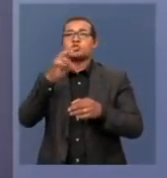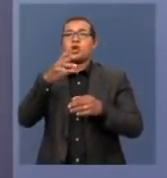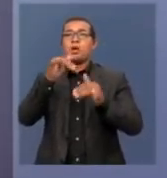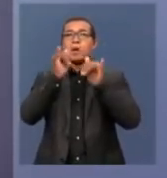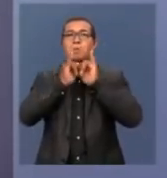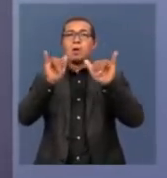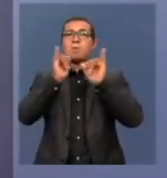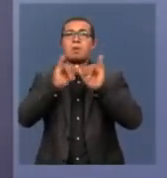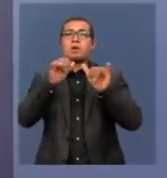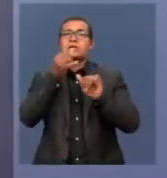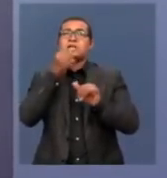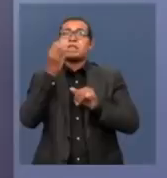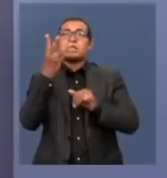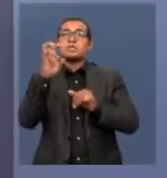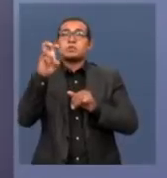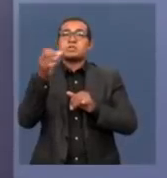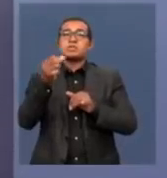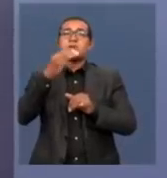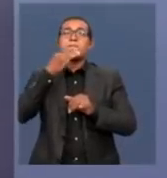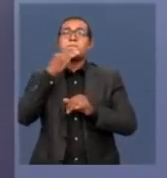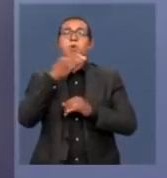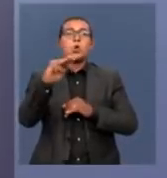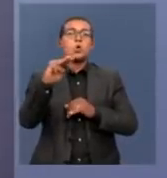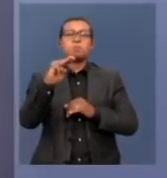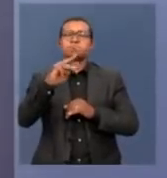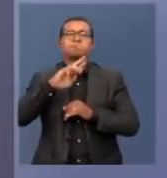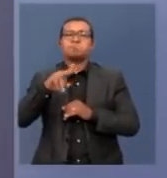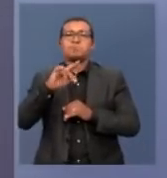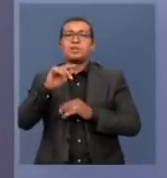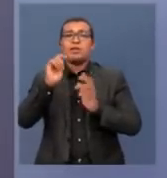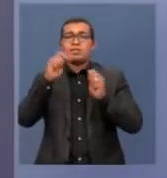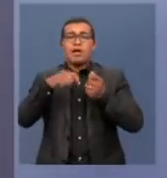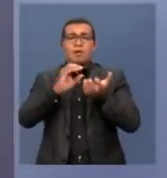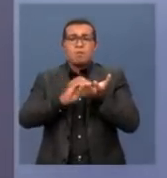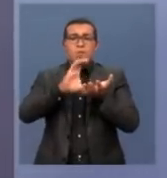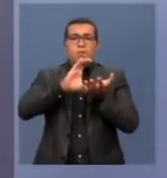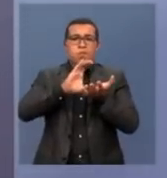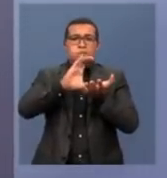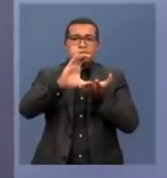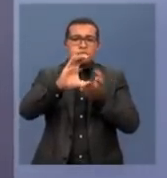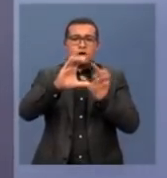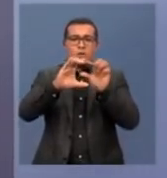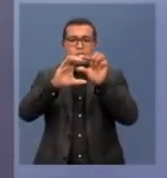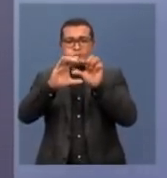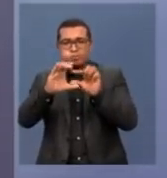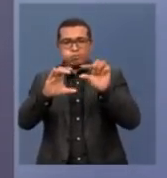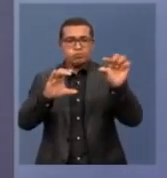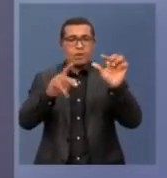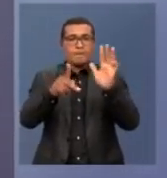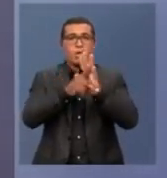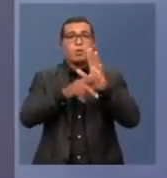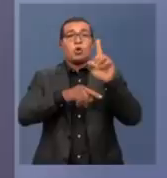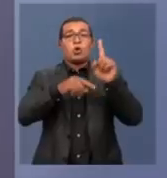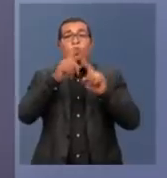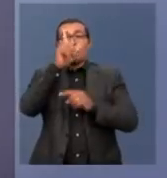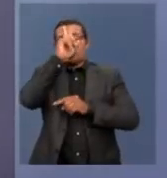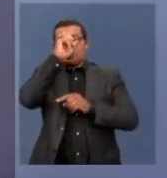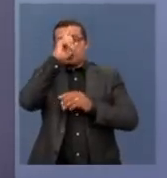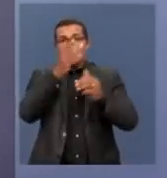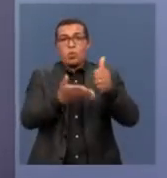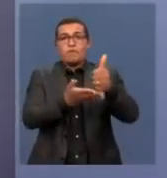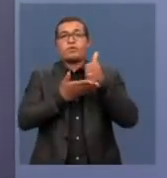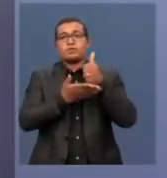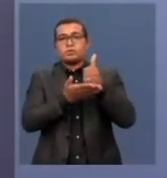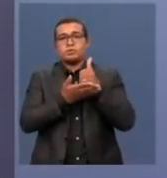356 milhões vão pegar parte desse recurso votar nos hospitais filantrópicos nos hospitais filantrópicos e